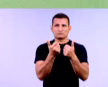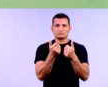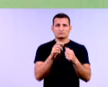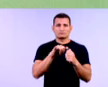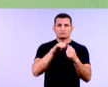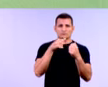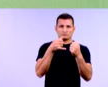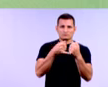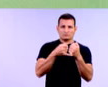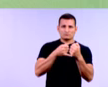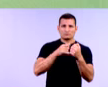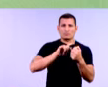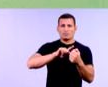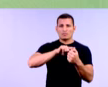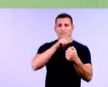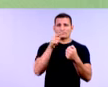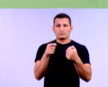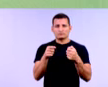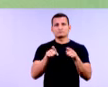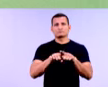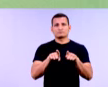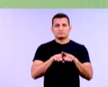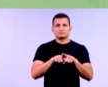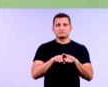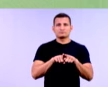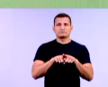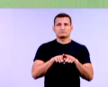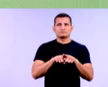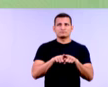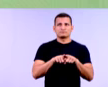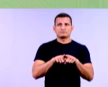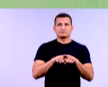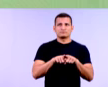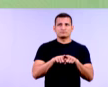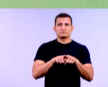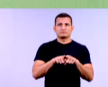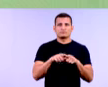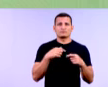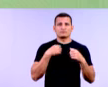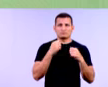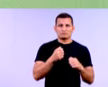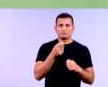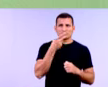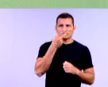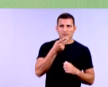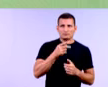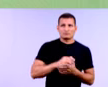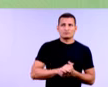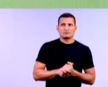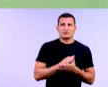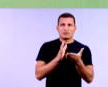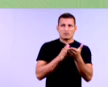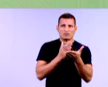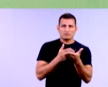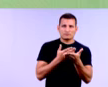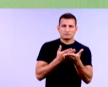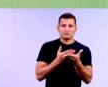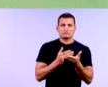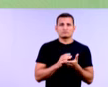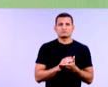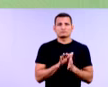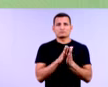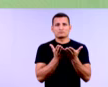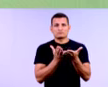vier depois... Também. tam- Tá, então vamos ver. Eu posso falar livro e revista velhos, professora